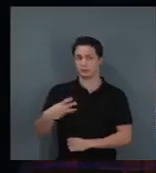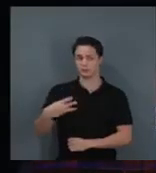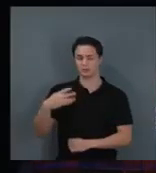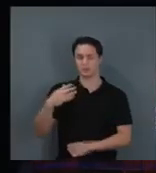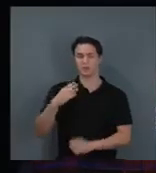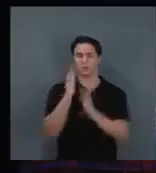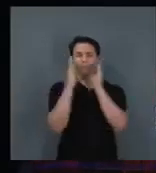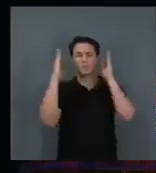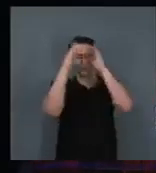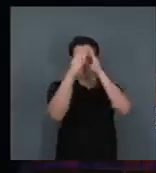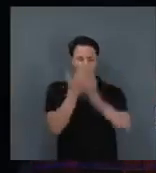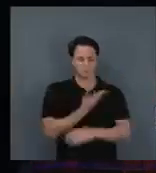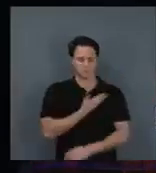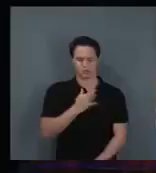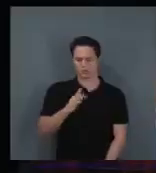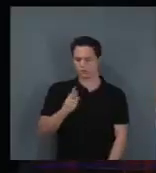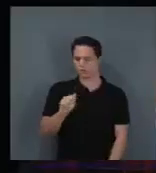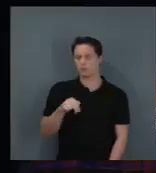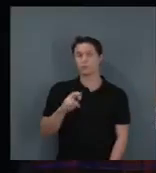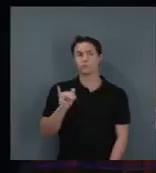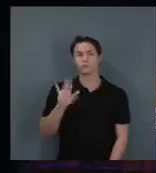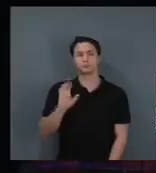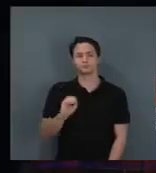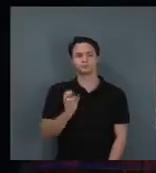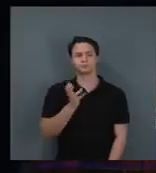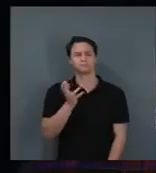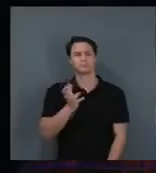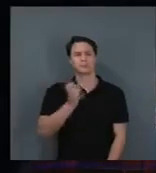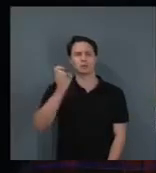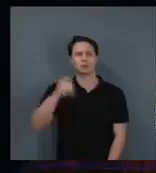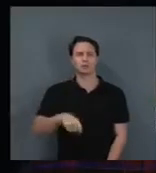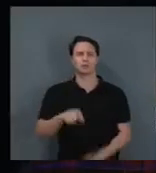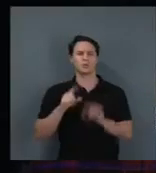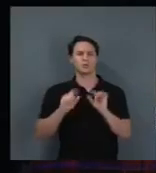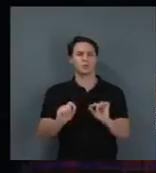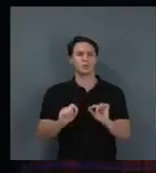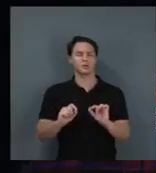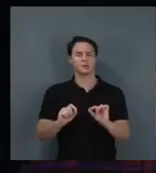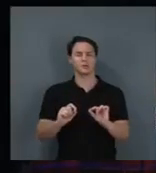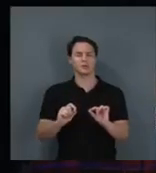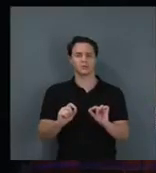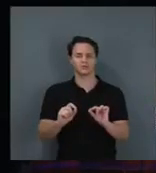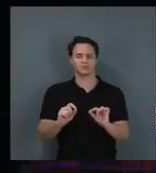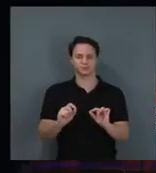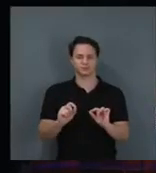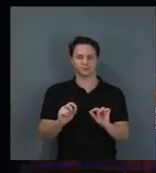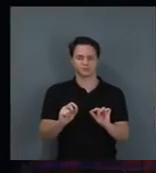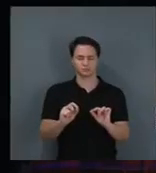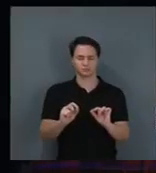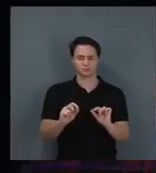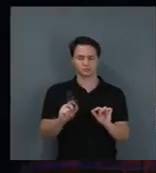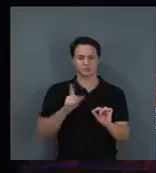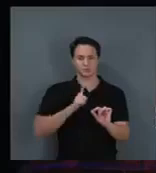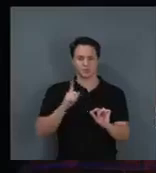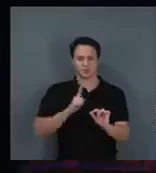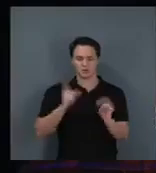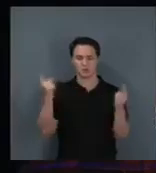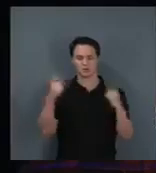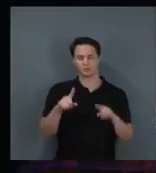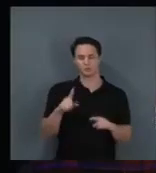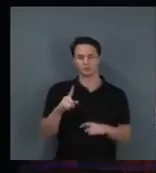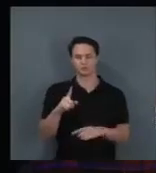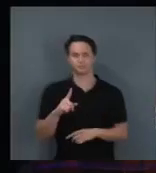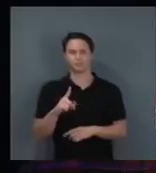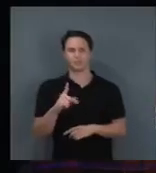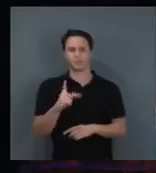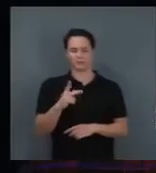Papa Francisco fez questão de romper com protocolos e tradições que